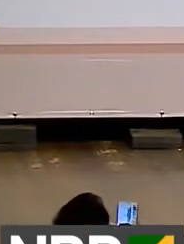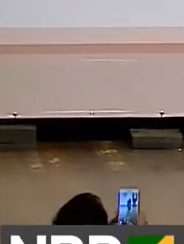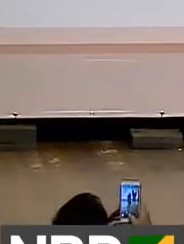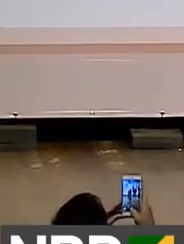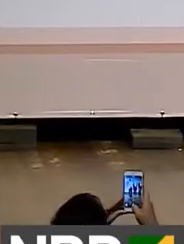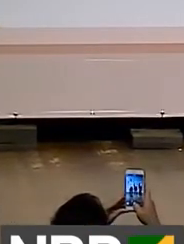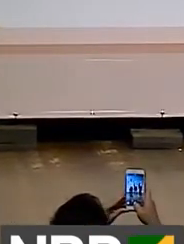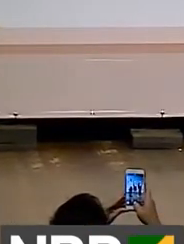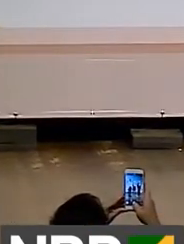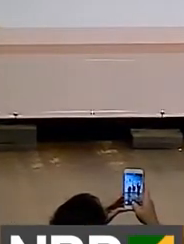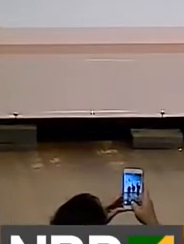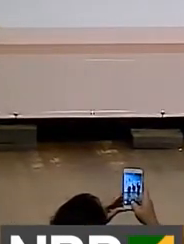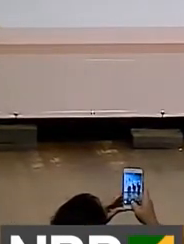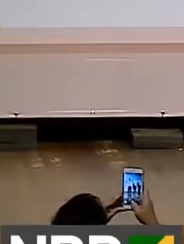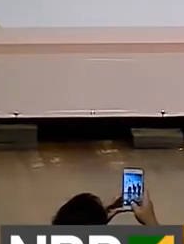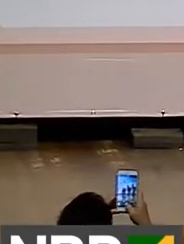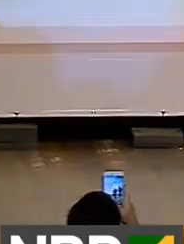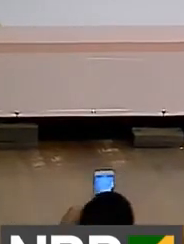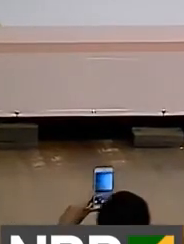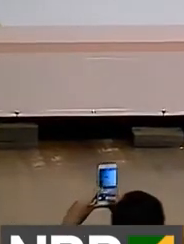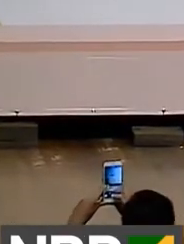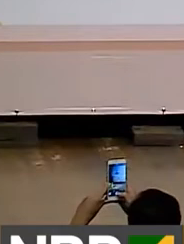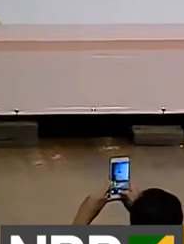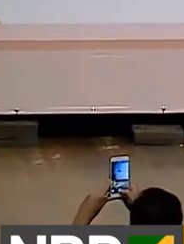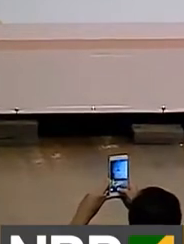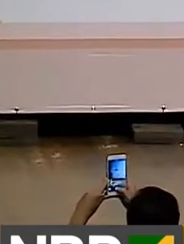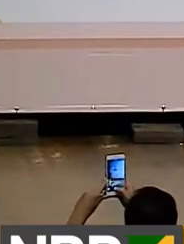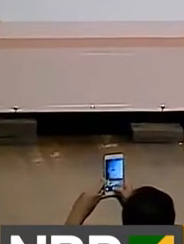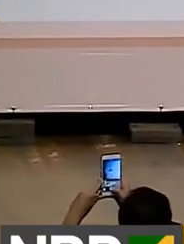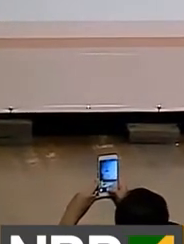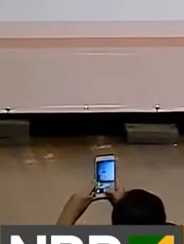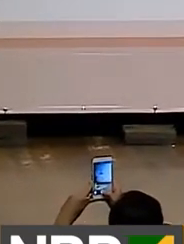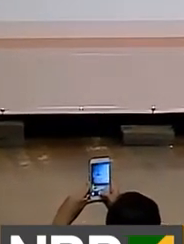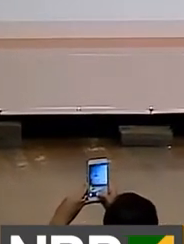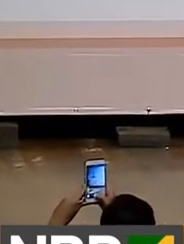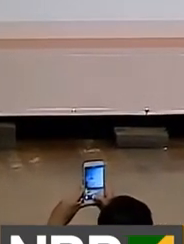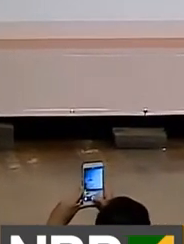títulos fundiários. Vamos acompanhar a cerimônia.